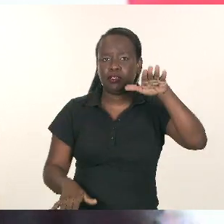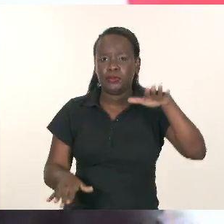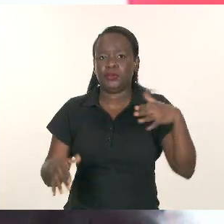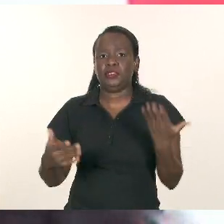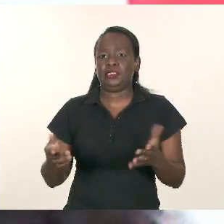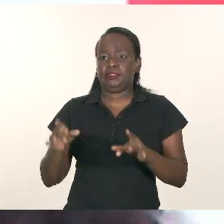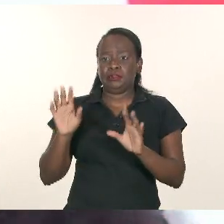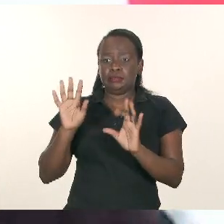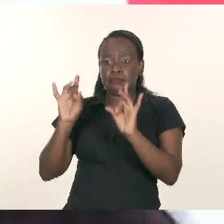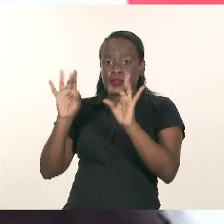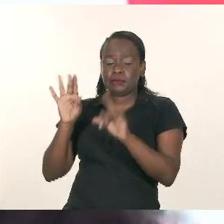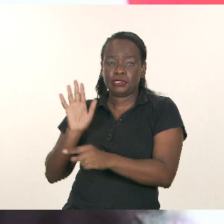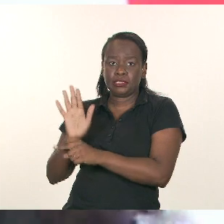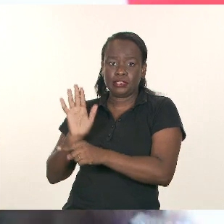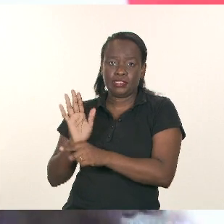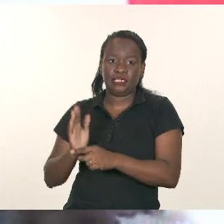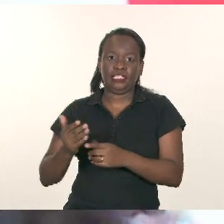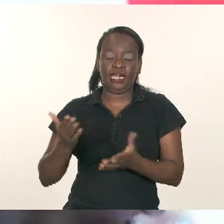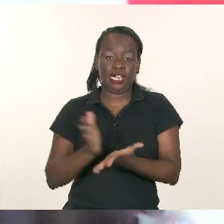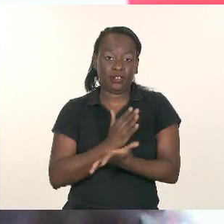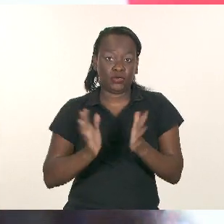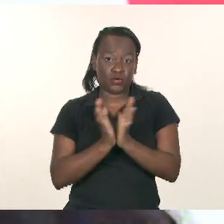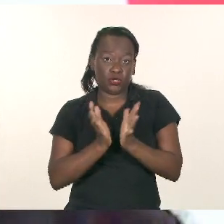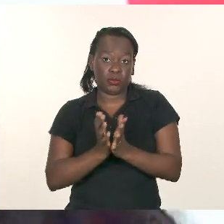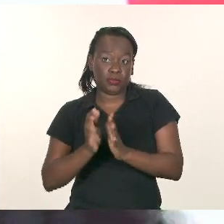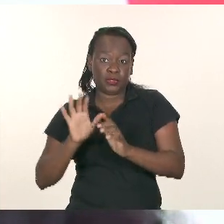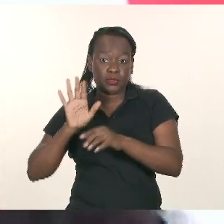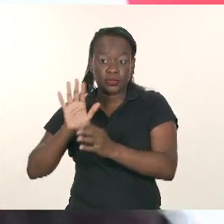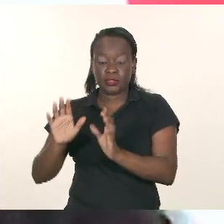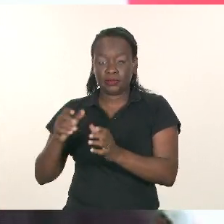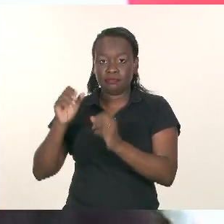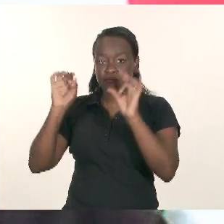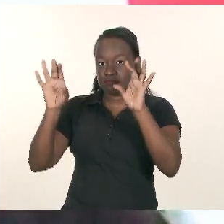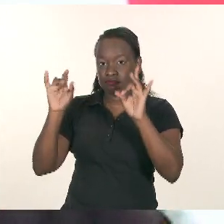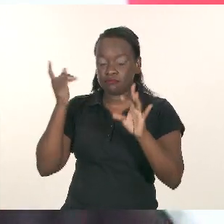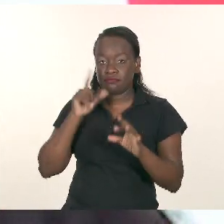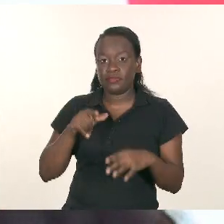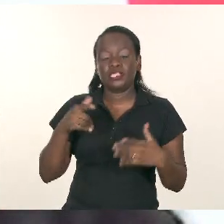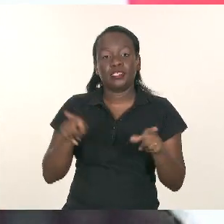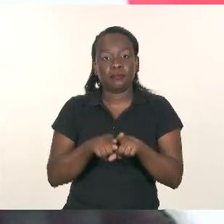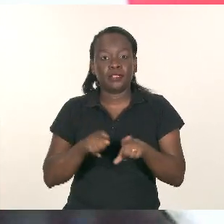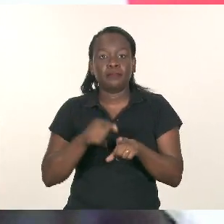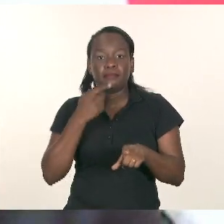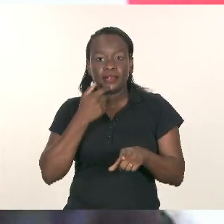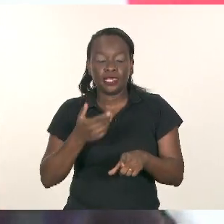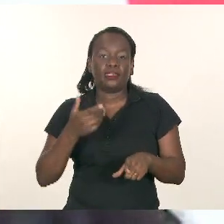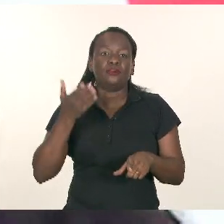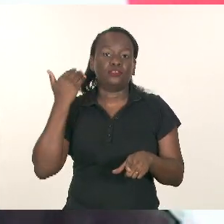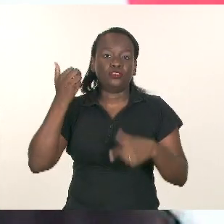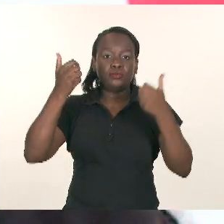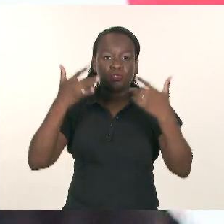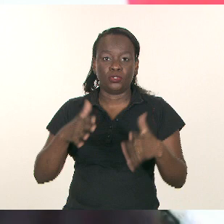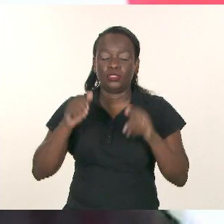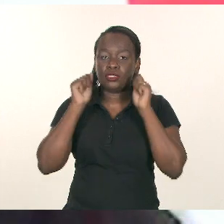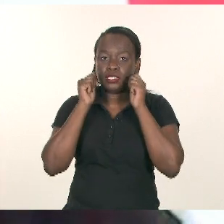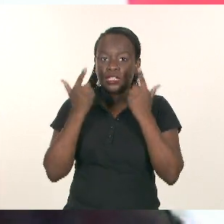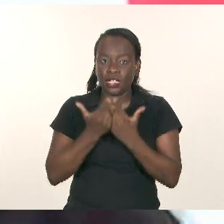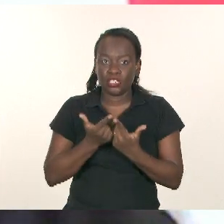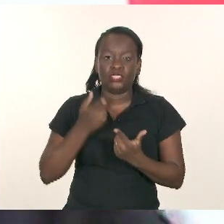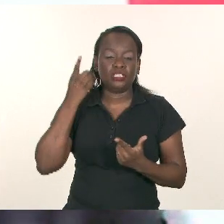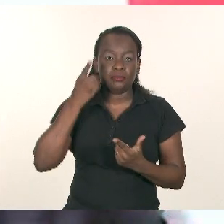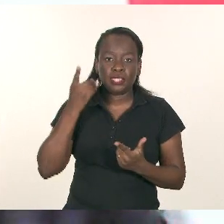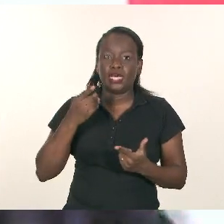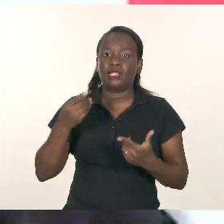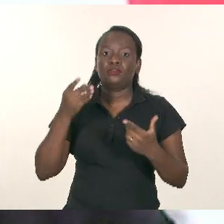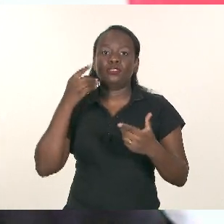pelo privilégio, pelo coronelismo, há poucos dias mesmo eu citava um deputado que vai aí para a LERJ e fica conversando com os assessores sem